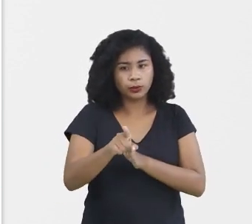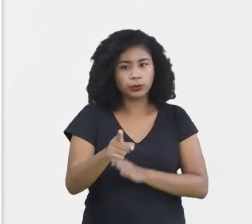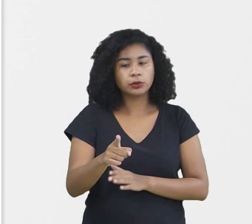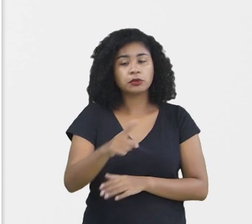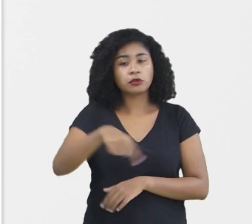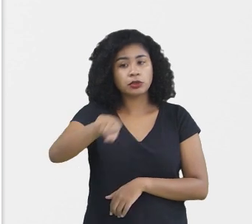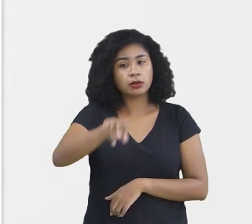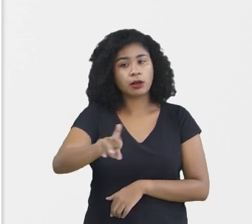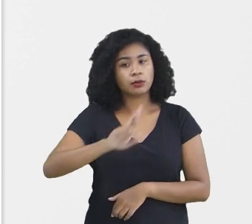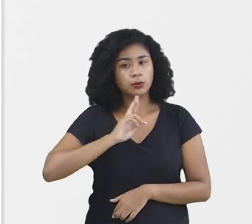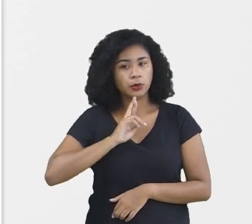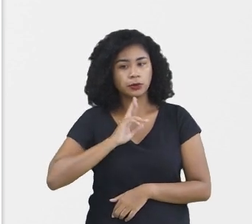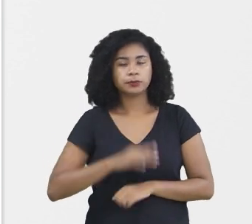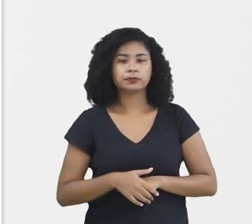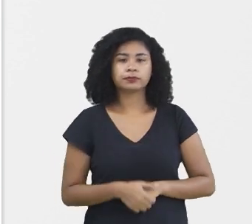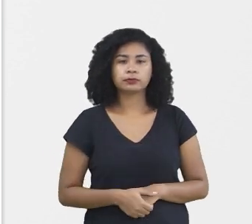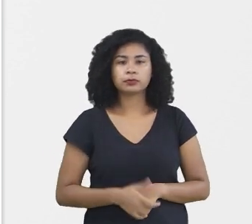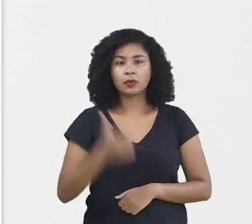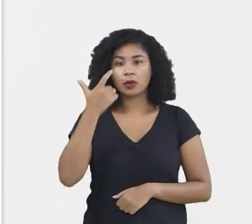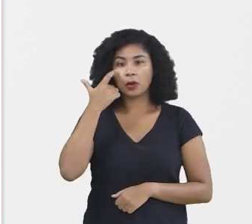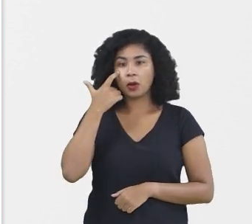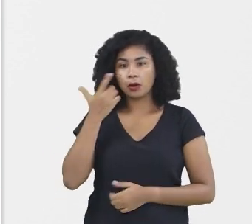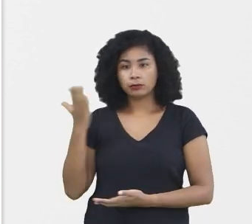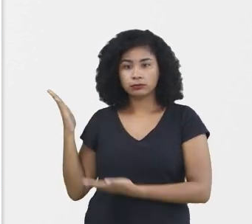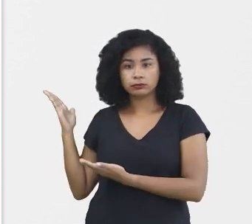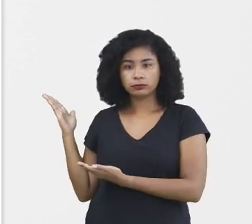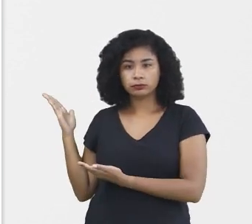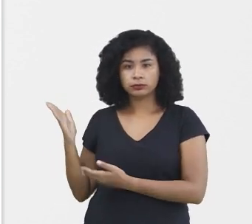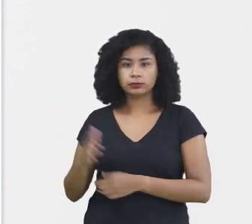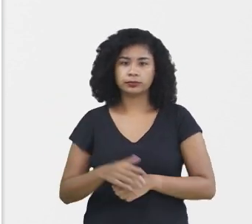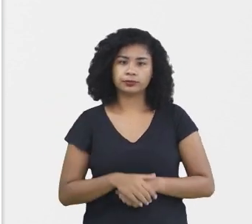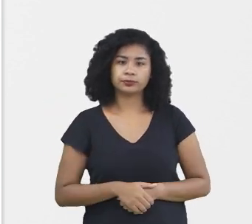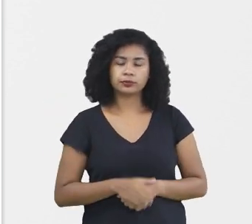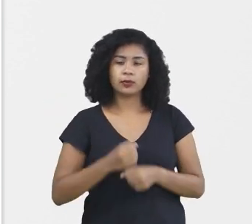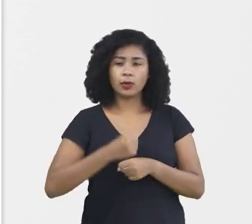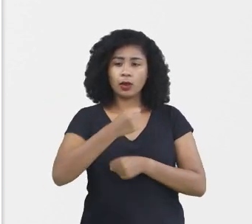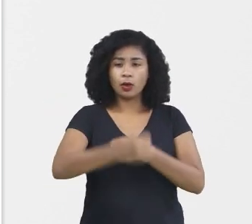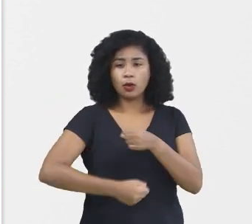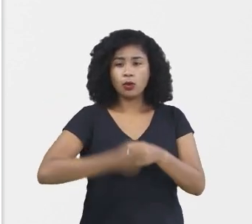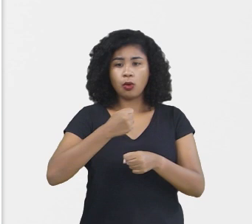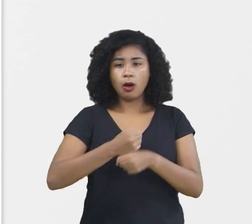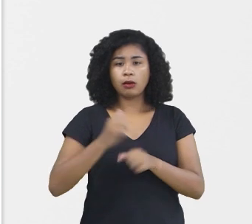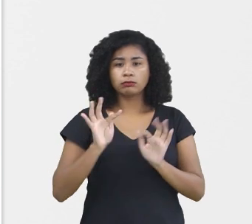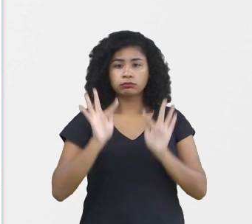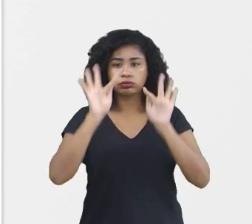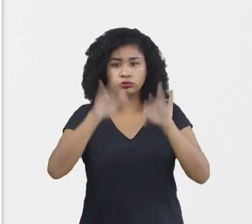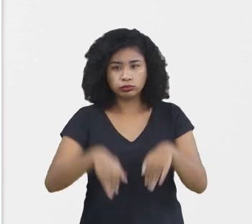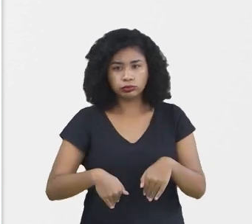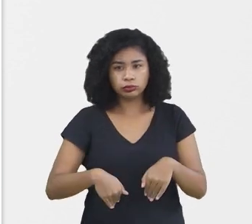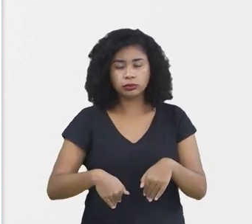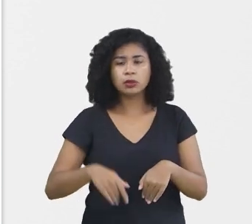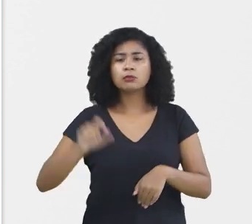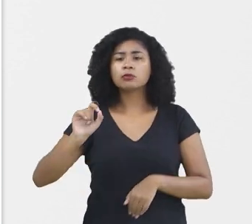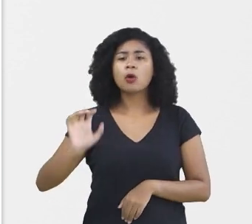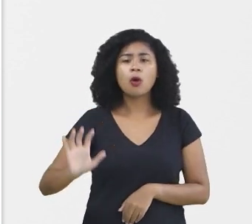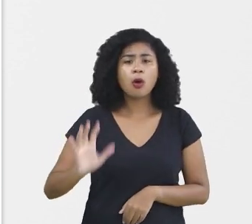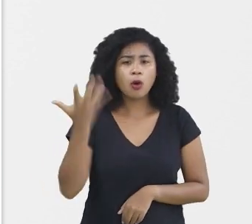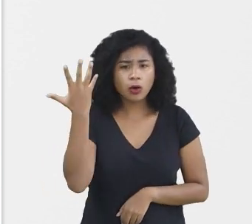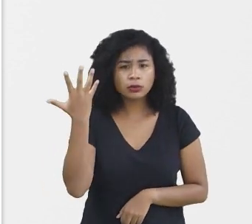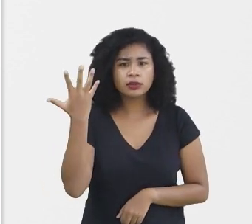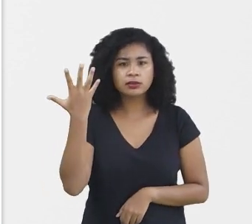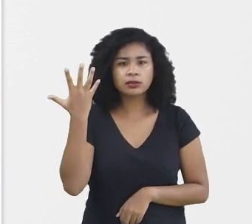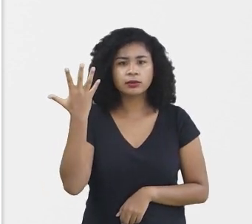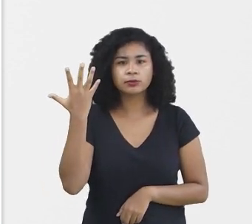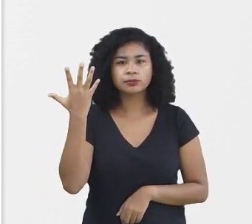se pede sobre esse texto. Ao terminar o ano, a consequência de tanto entusiasmo pelo brinquedo foi, o brinquedo aí que